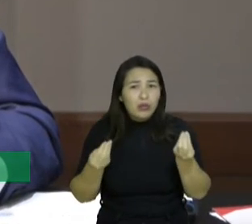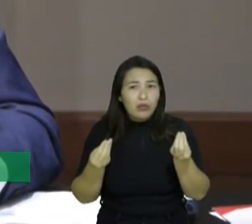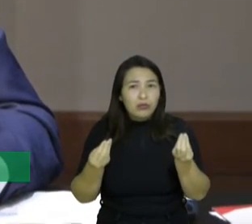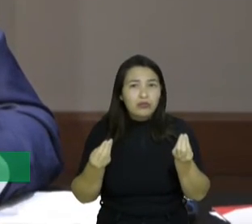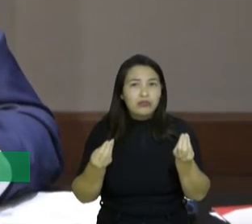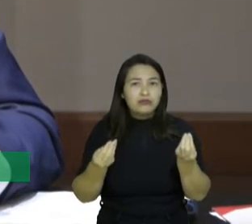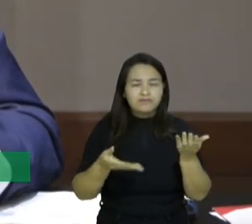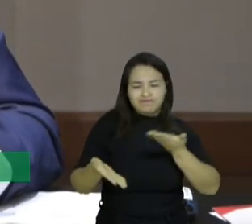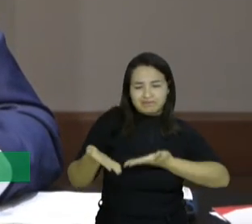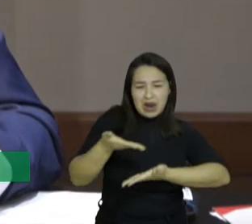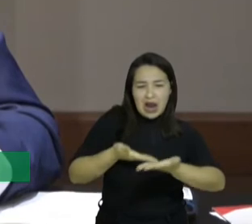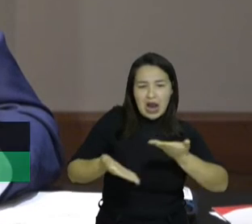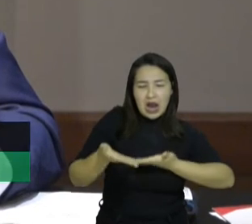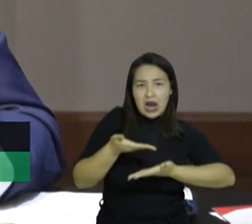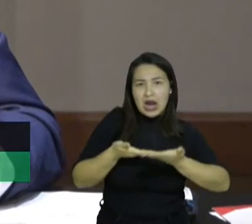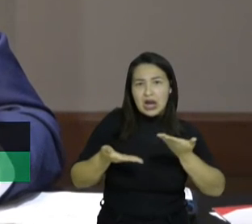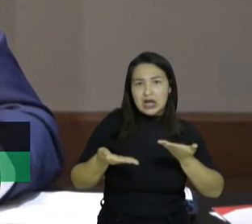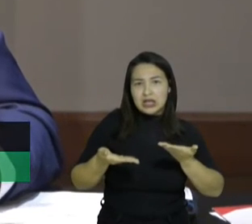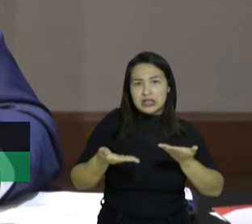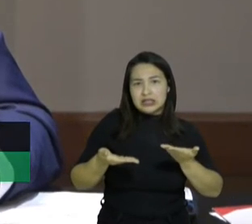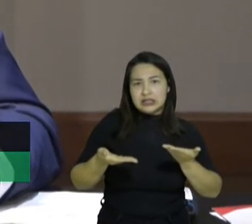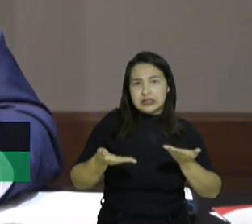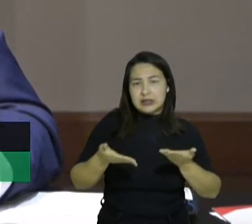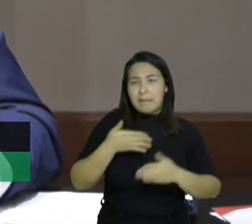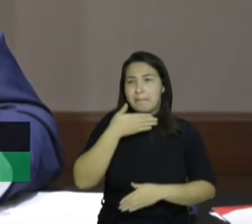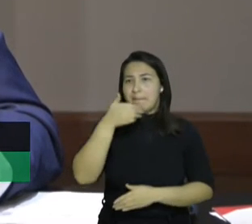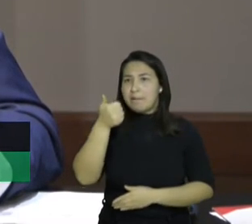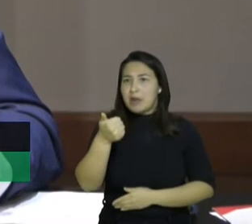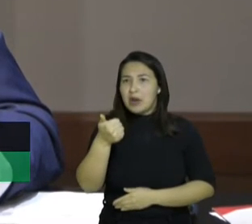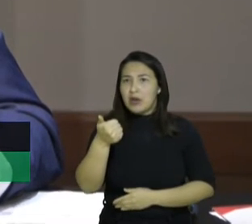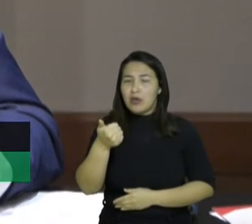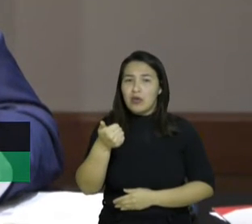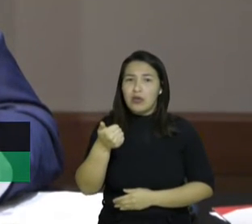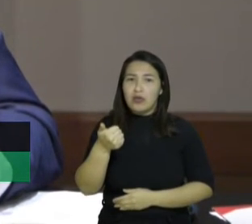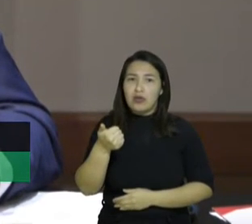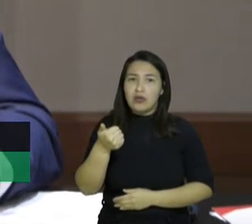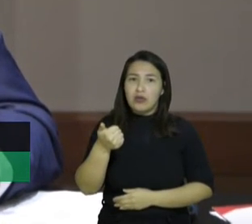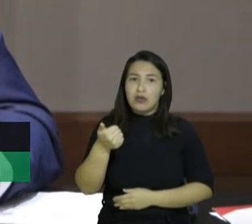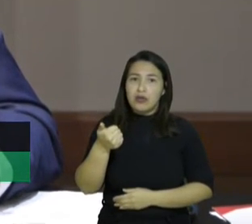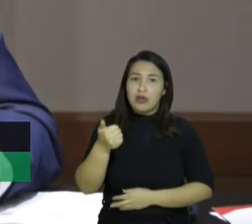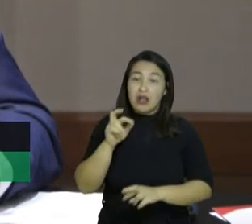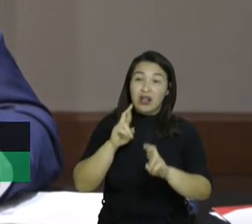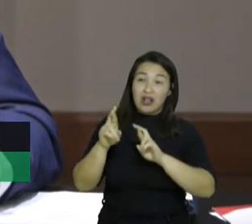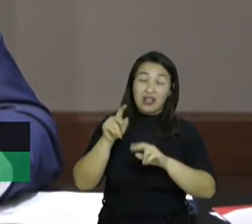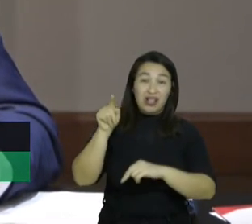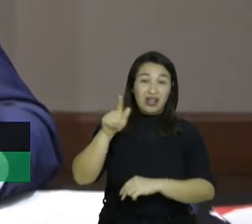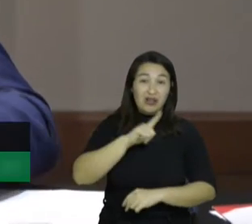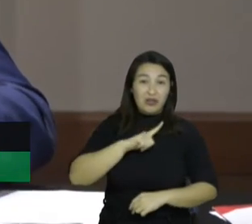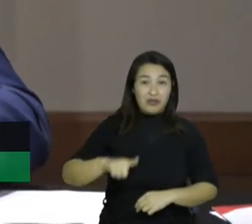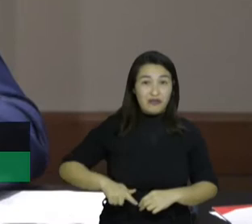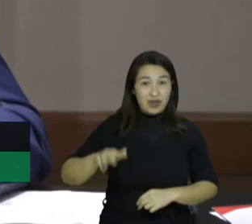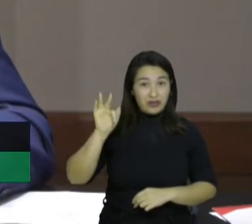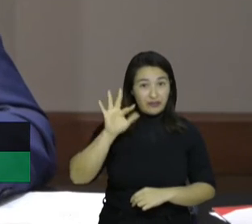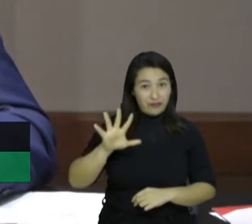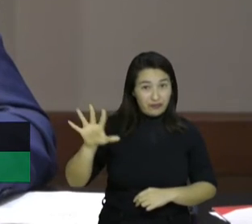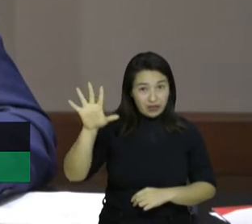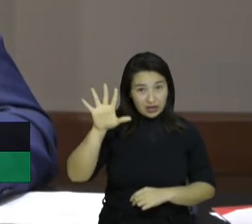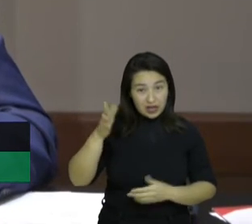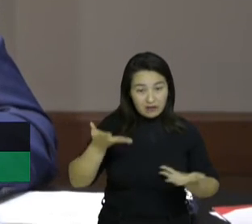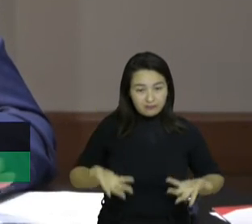interagir de uma forma melhor com o Governo Federal para talvez levar também a nossa posição como